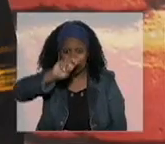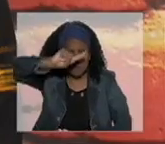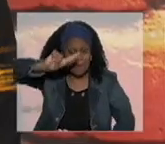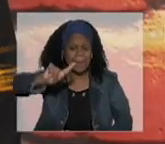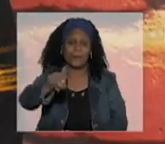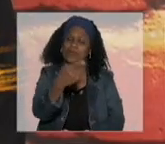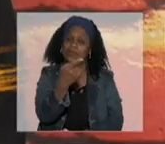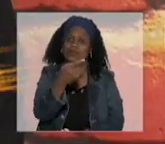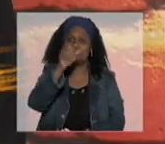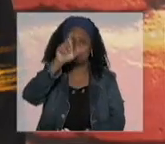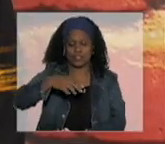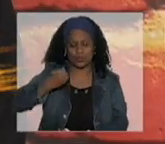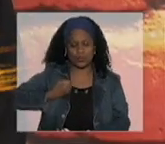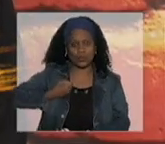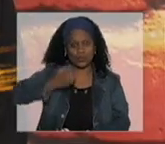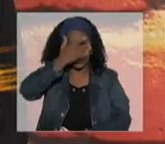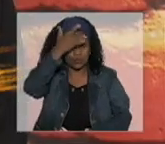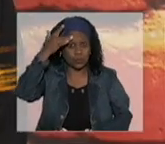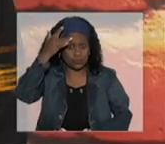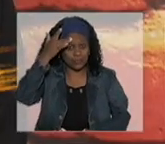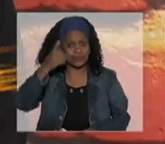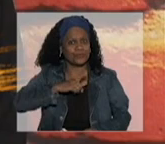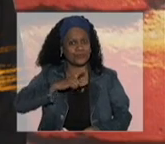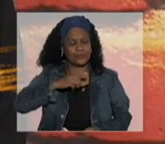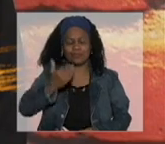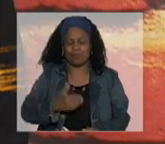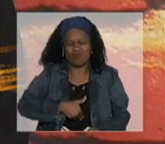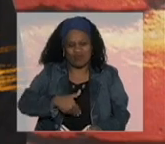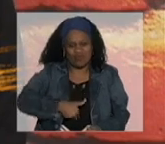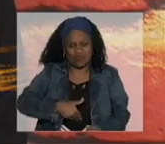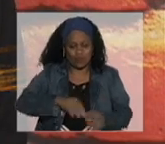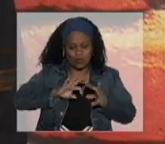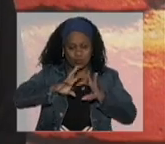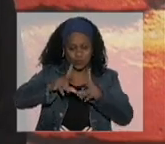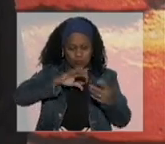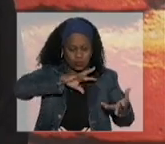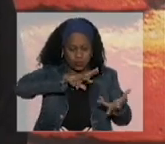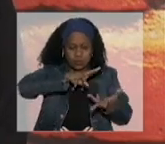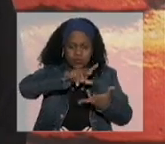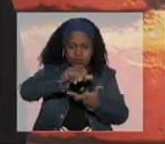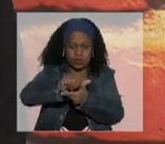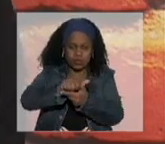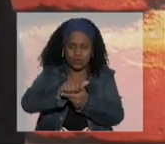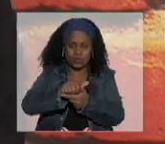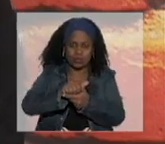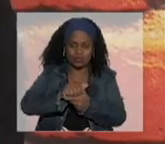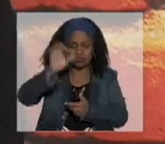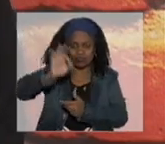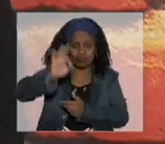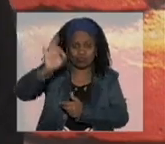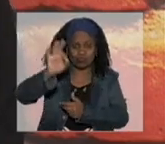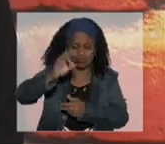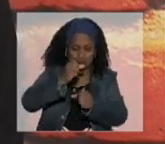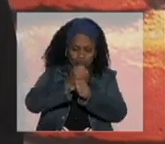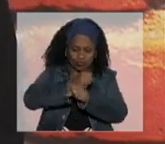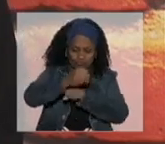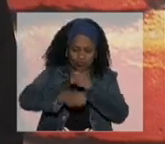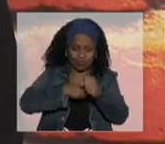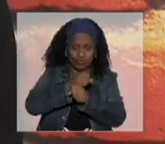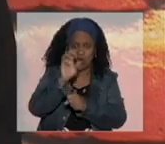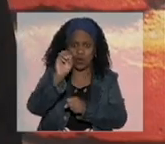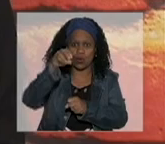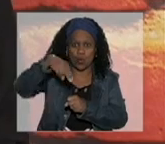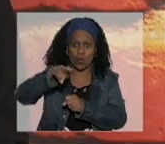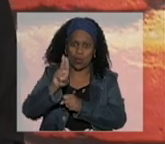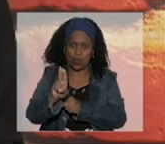215 milhões. Esse é o número de pessoas que passam fome em todo o mundo. Os dados da nova edição do Relatório Anual das